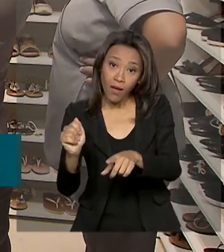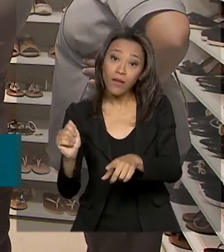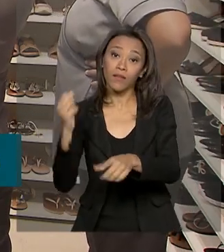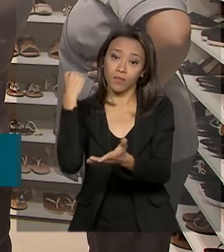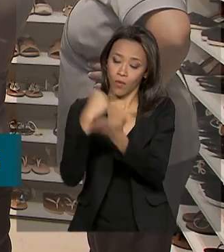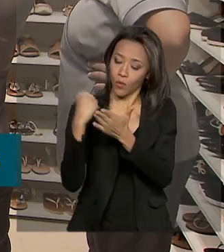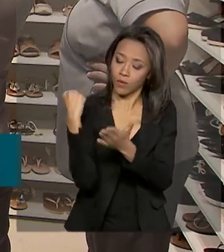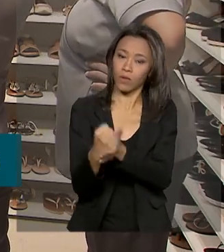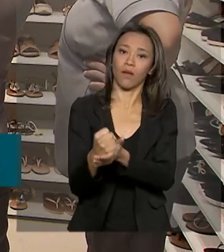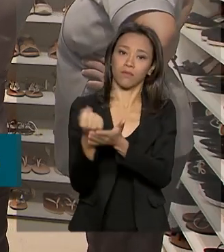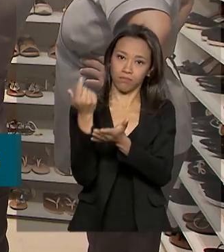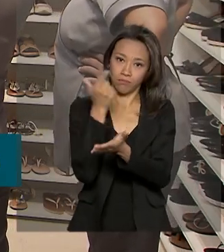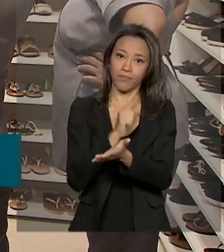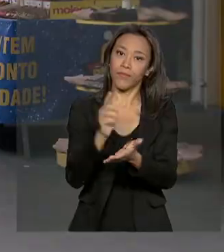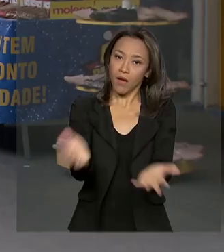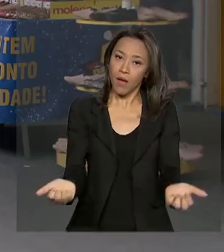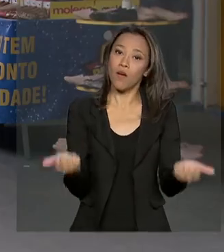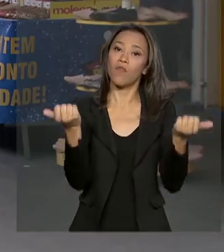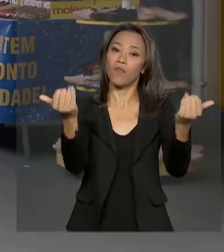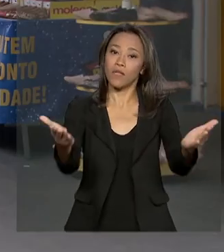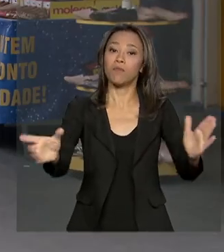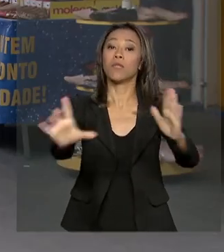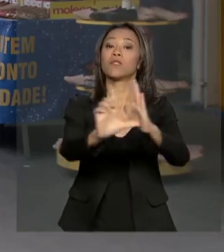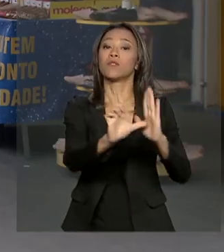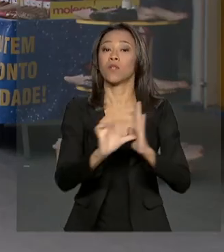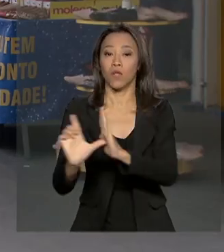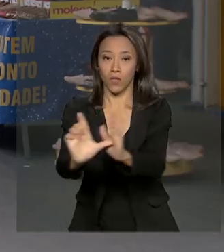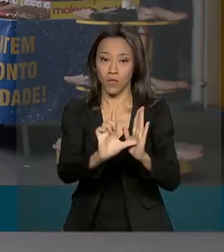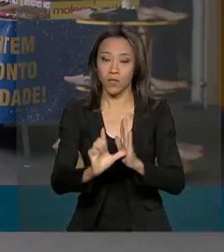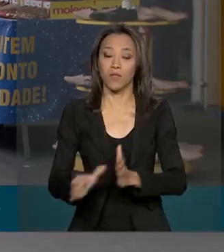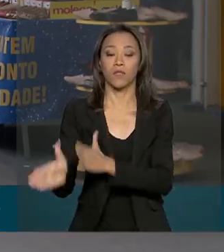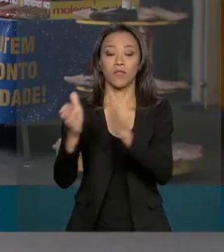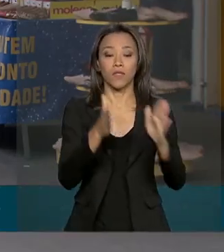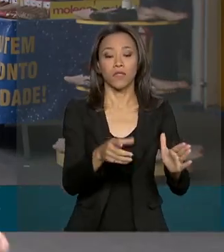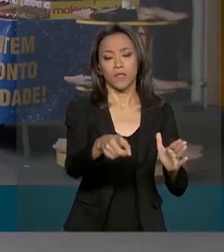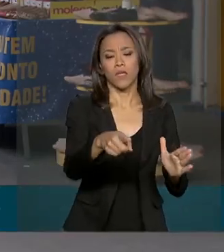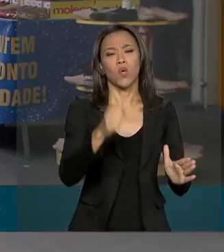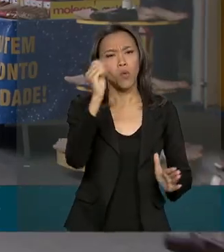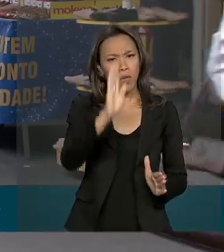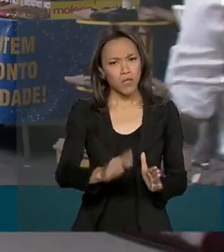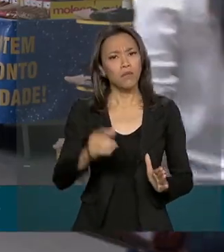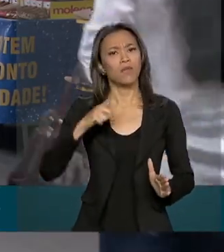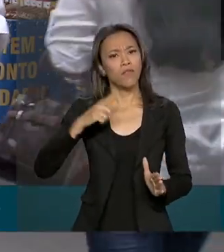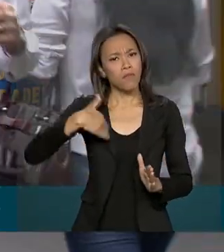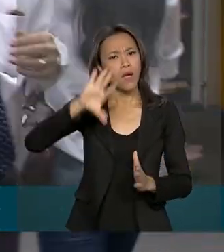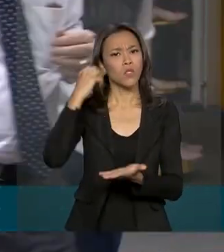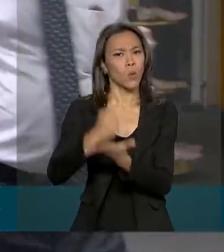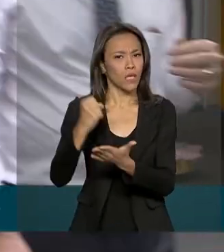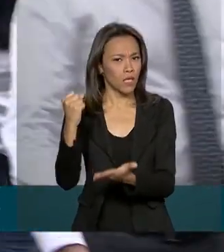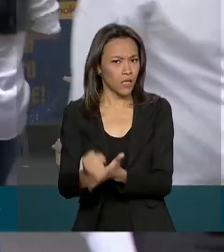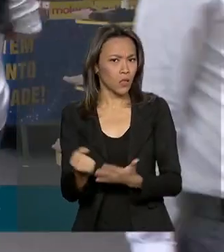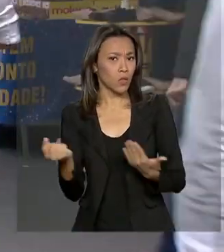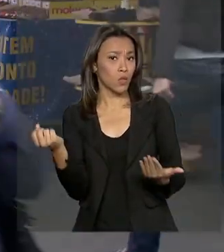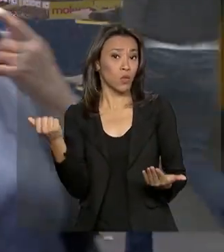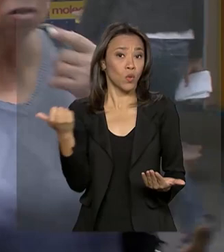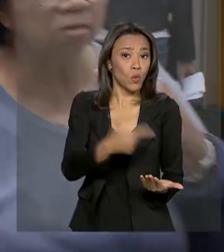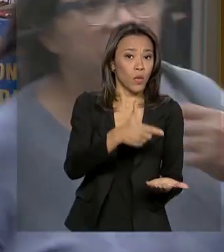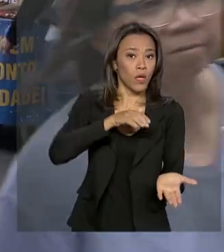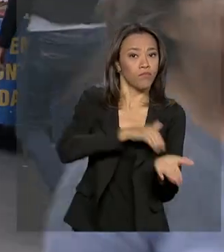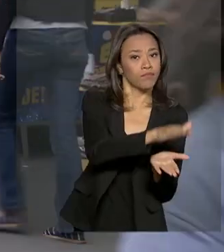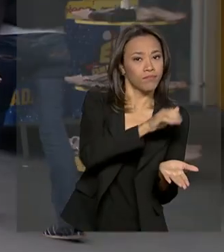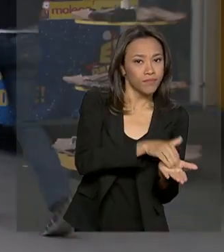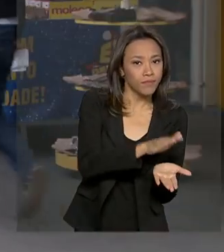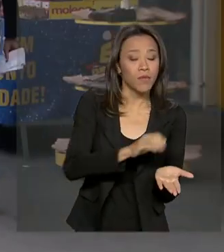parte oferecida pelo comércio e pelo oitavo mês seguido o país teve mais contratações do que demissões quatro das